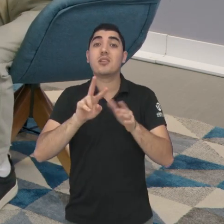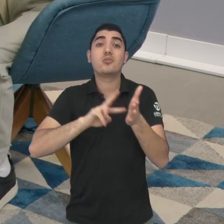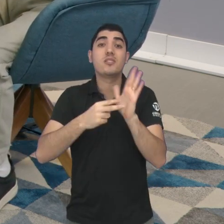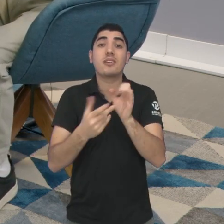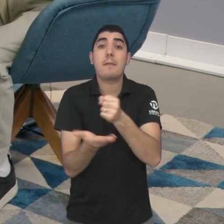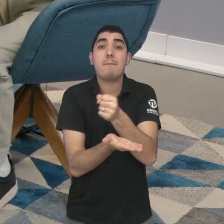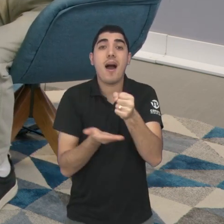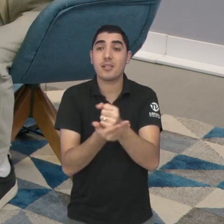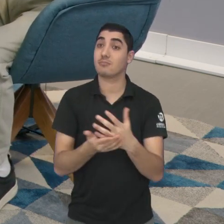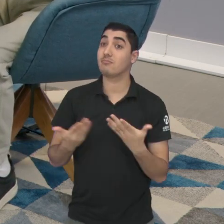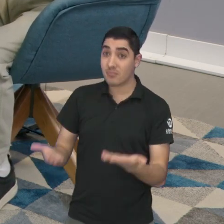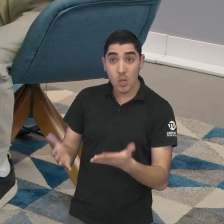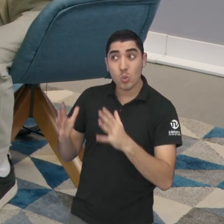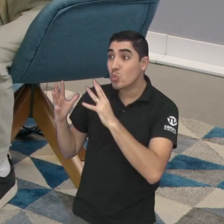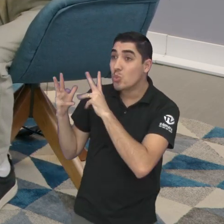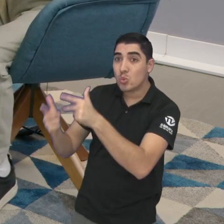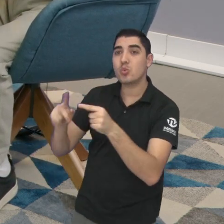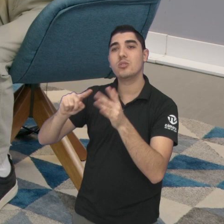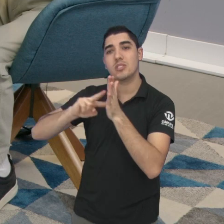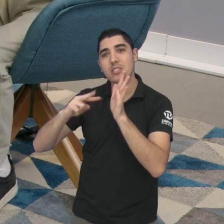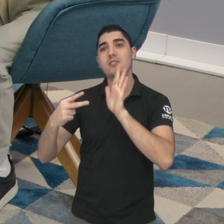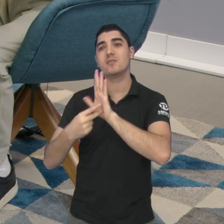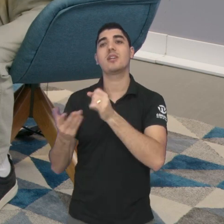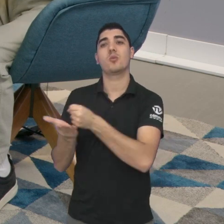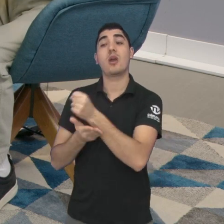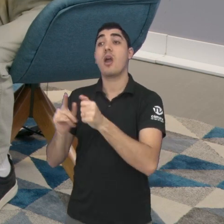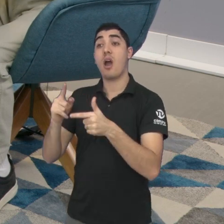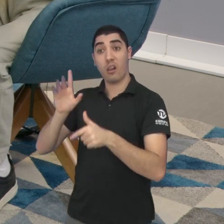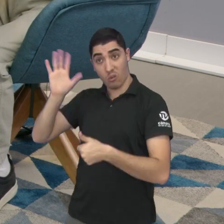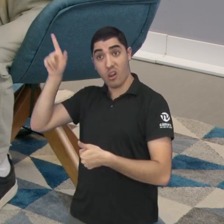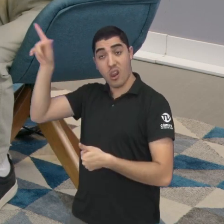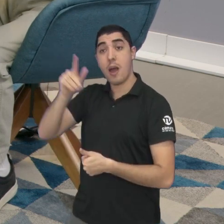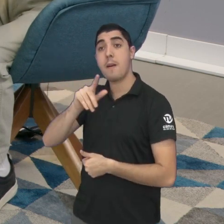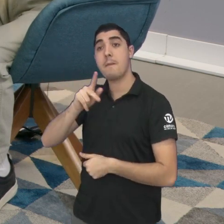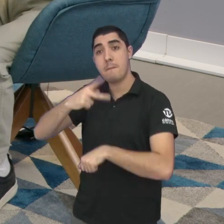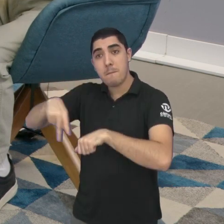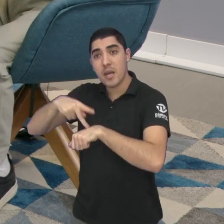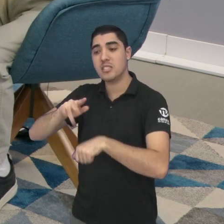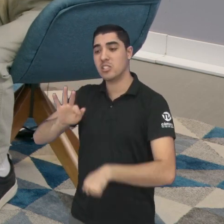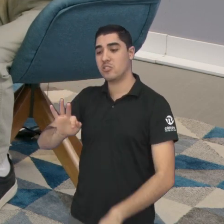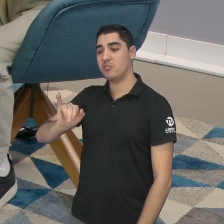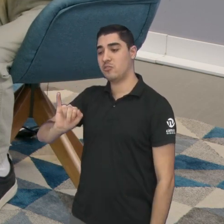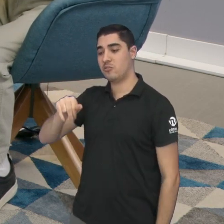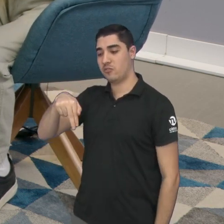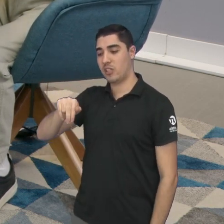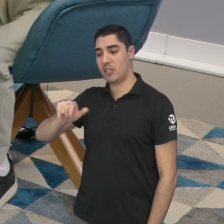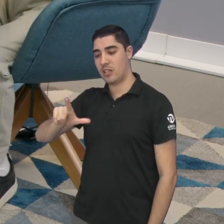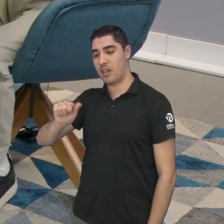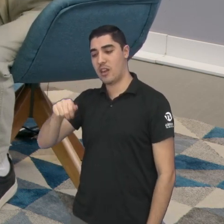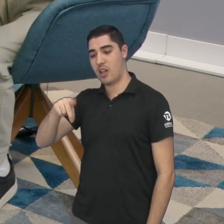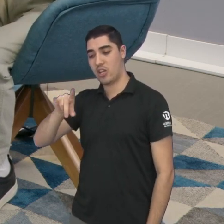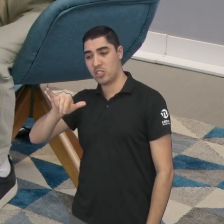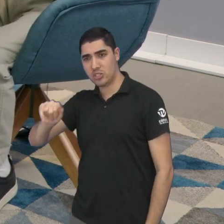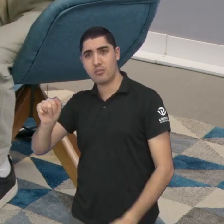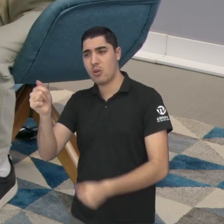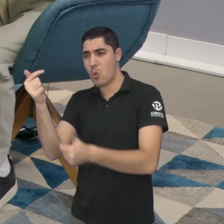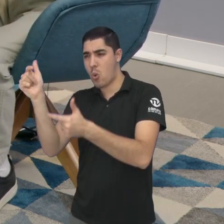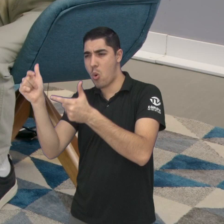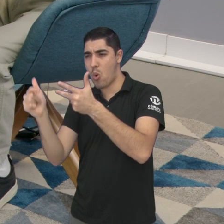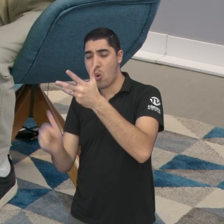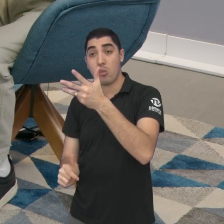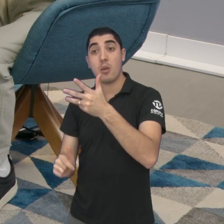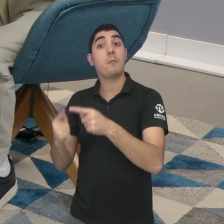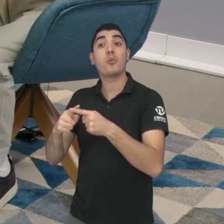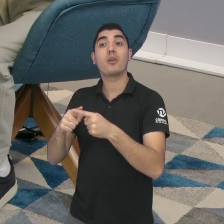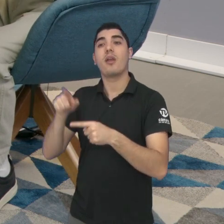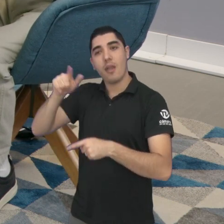É tudo educação. E é isso que aconteceu na Finlândia, aconteceu naqueles países nórdicos, uma evolução. Mas por quê?